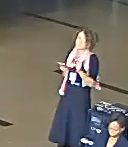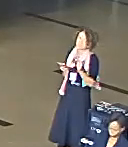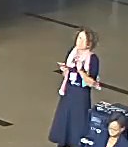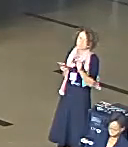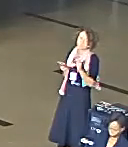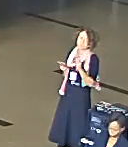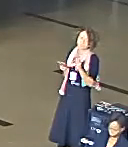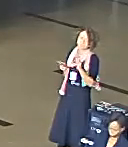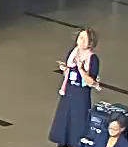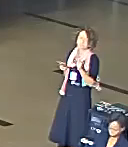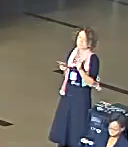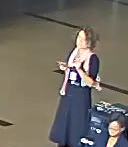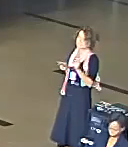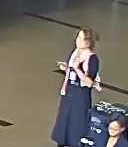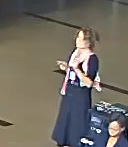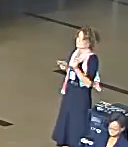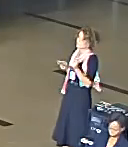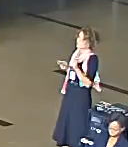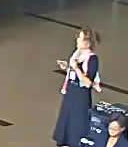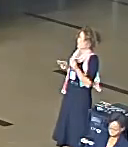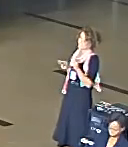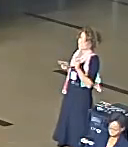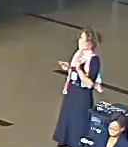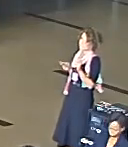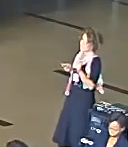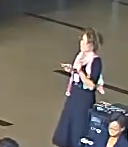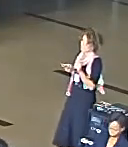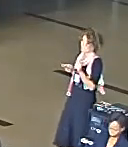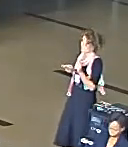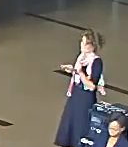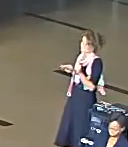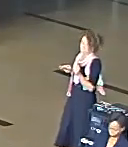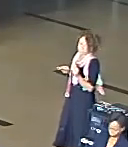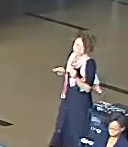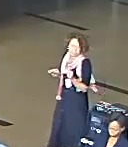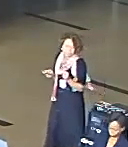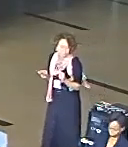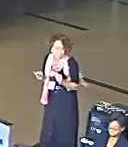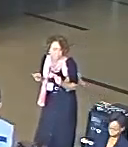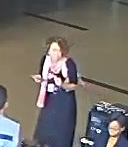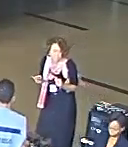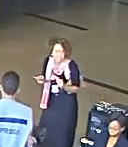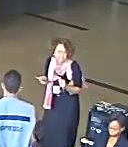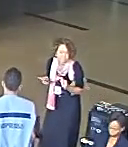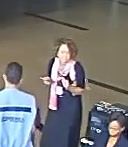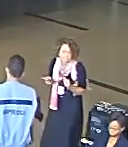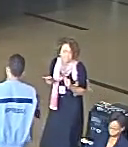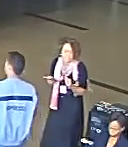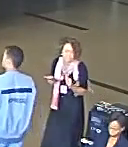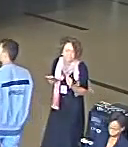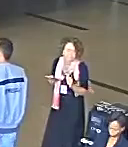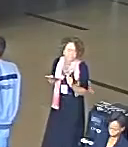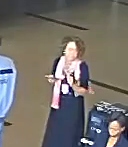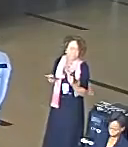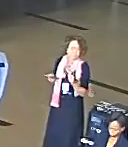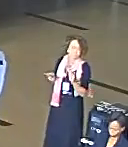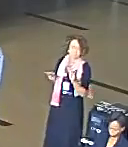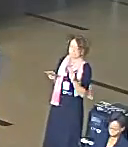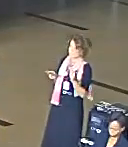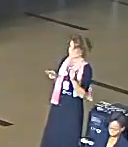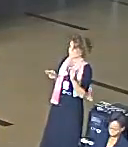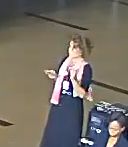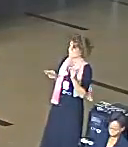embarques e desembarque de pessoas com deficiência nos terminais rodoviários como tem passageiro pessoa com decência que desembarcado no meio